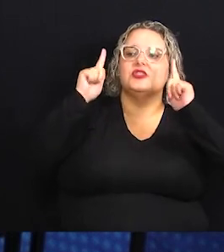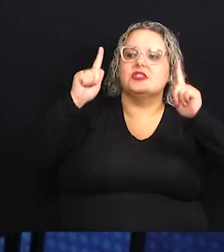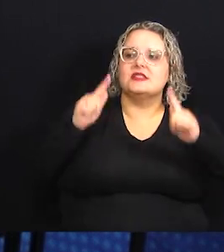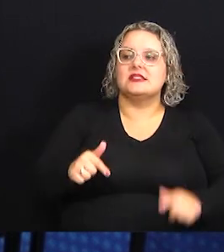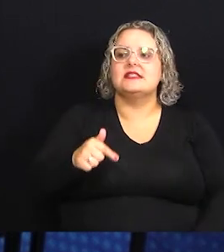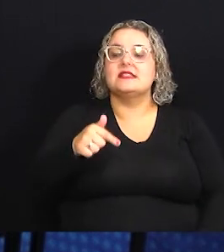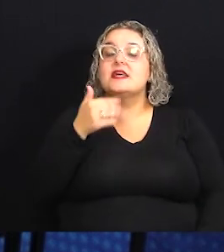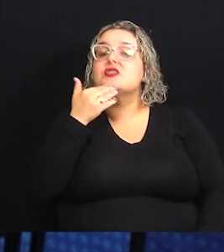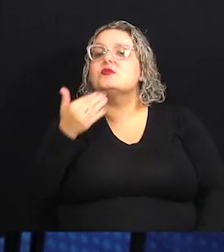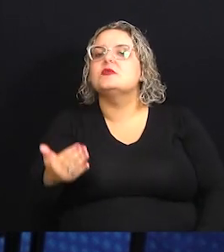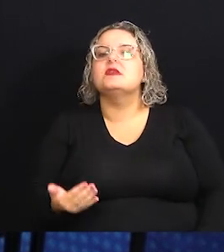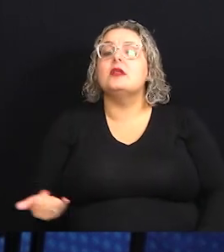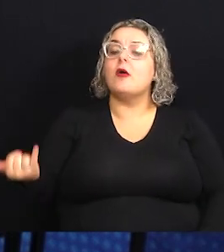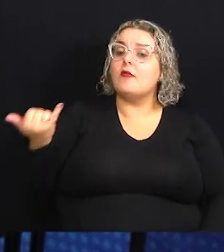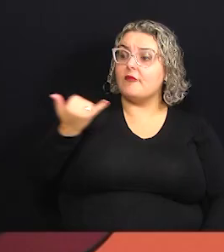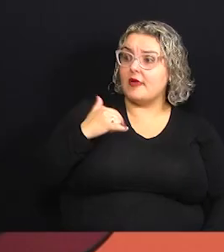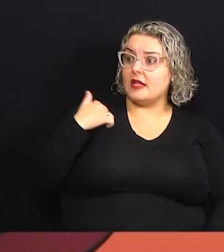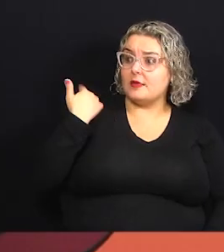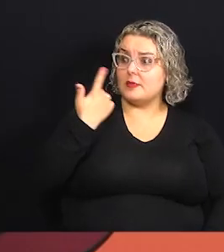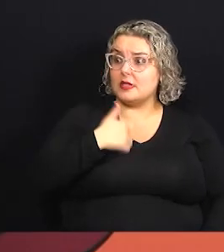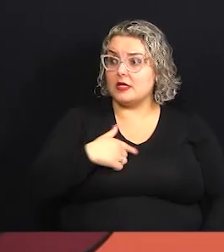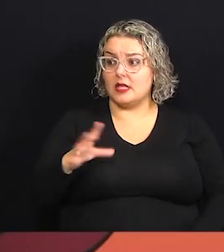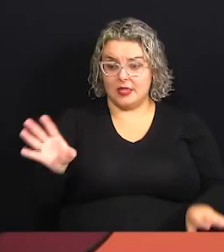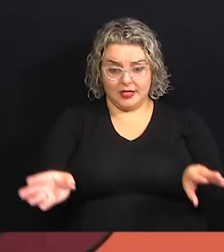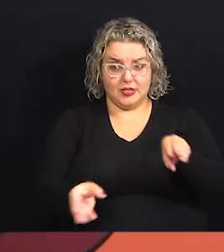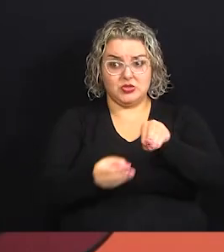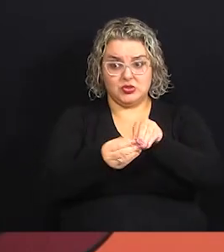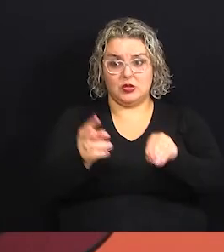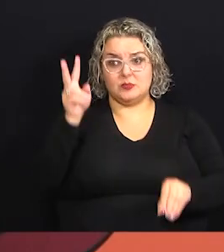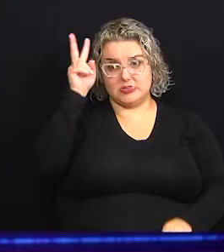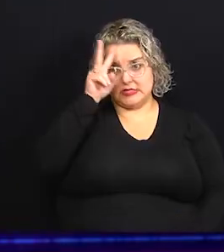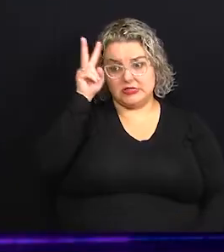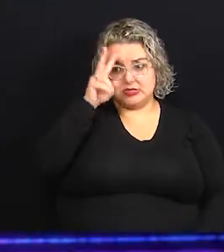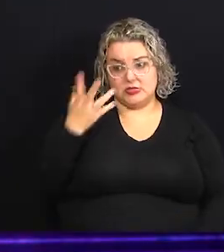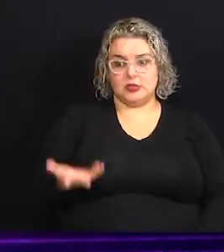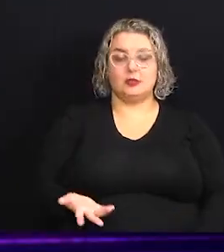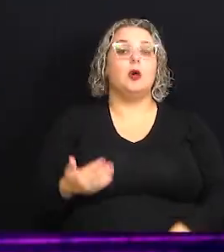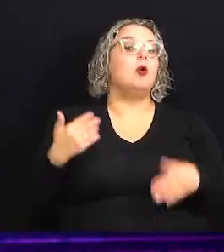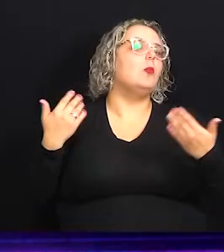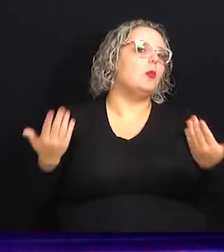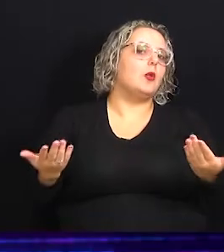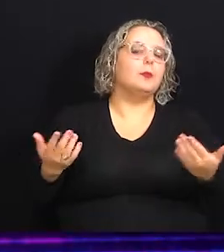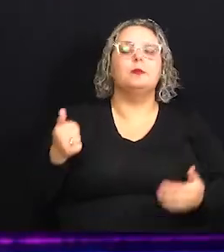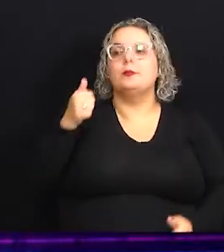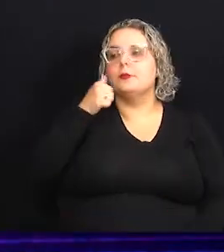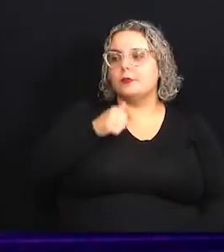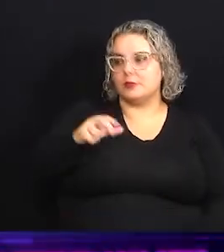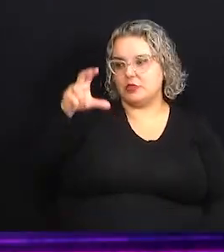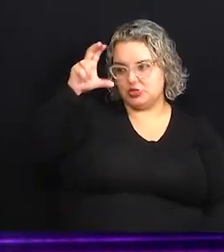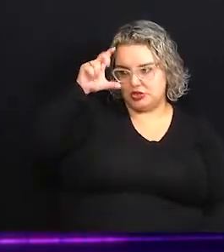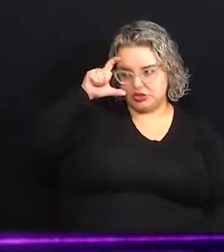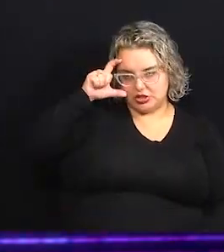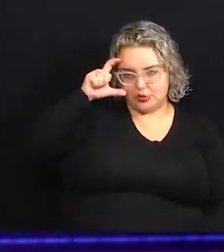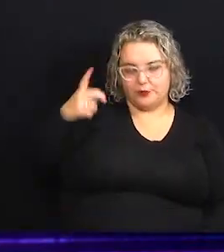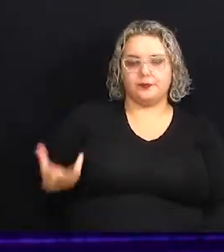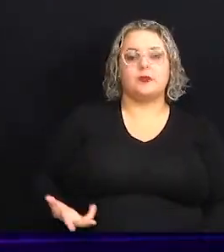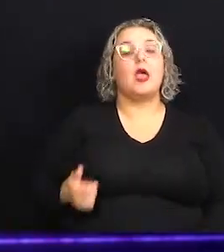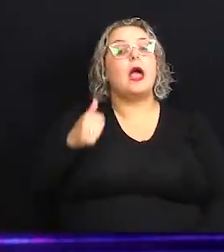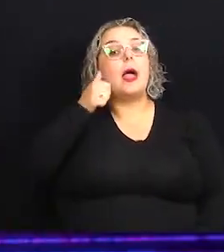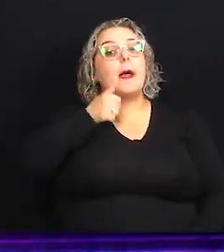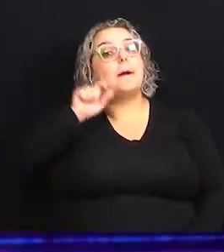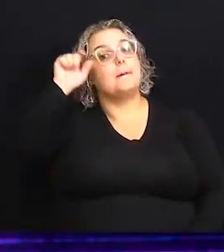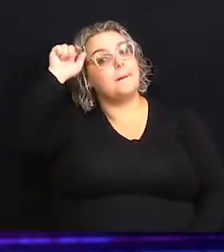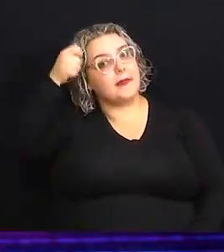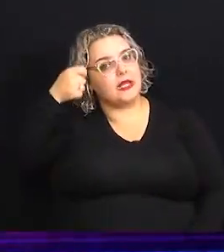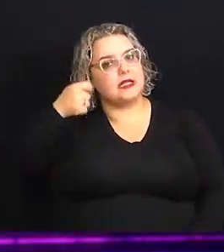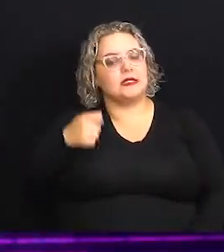reivindicações. Então conta pra gente, né, a sinopse da história. Bom, Michel, Preta de Greve e as